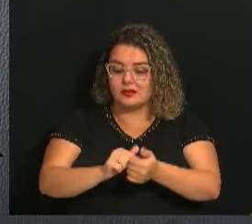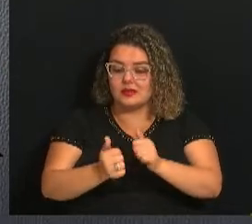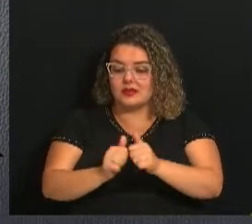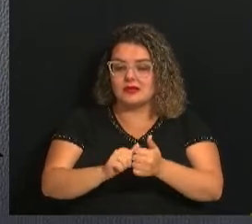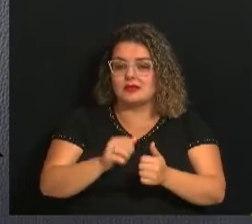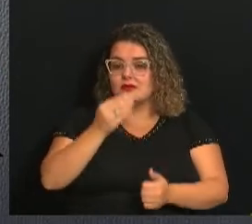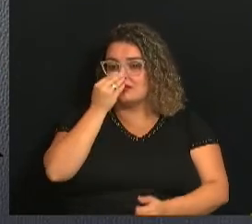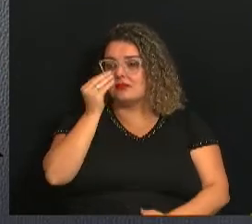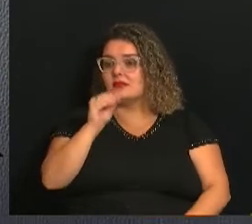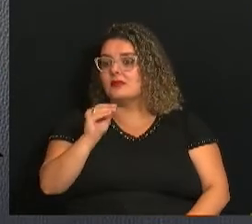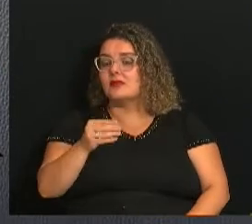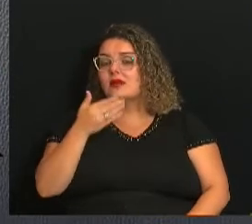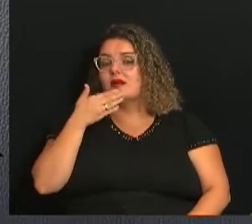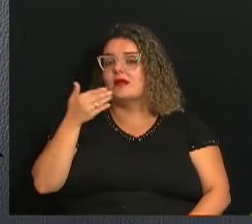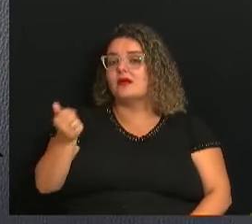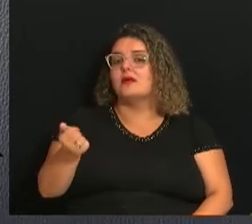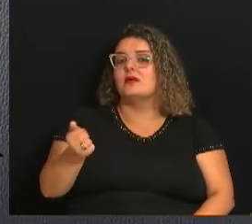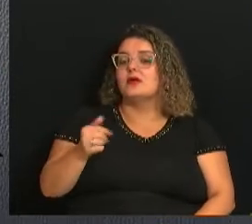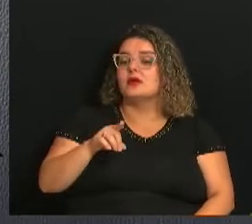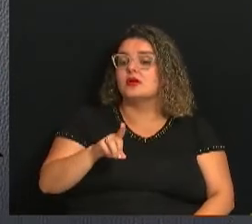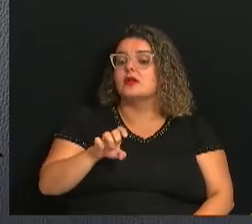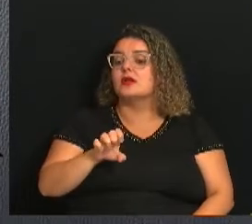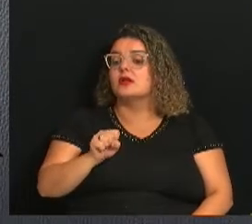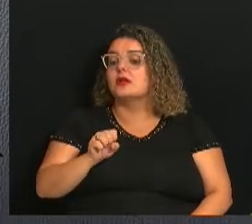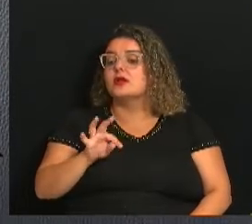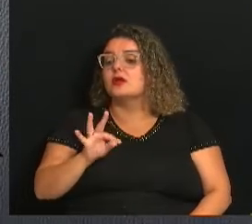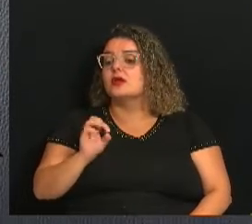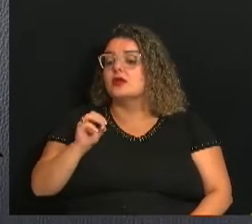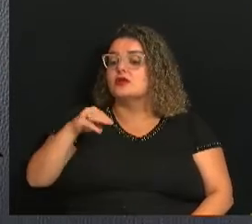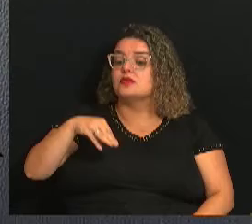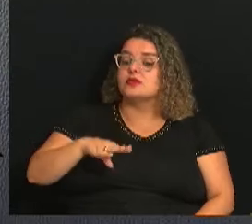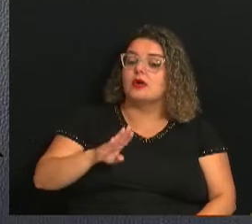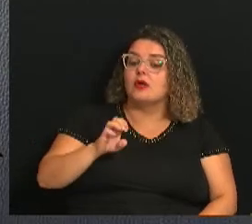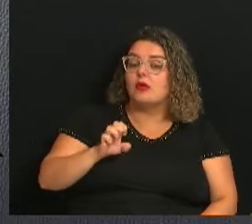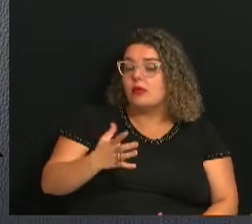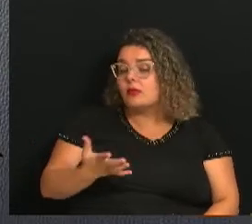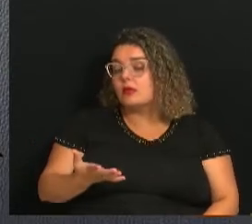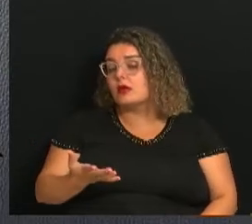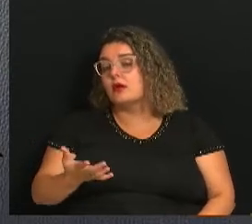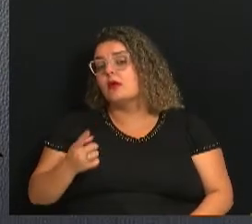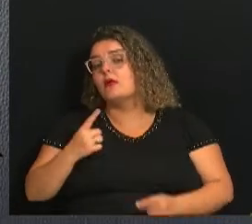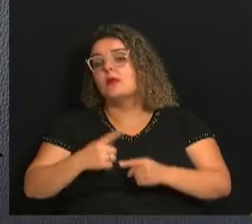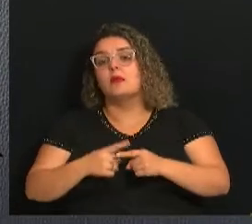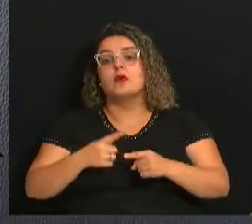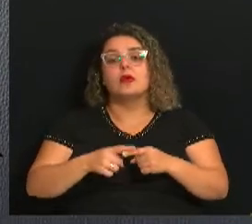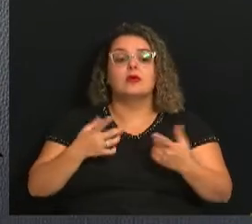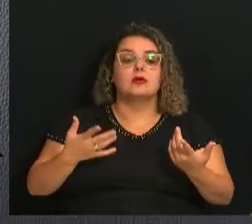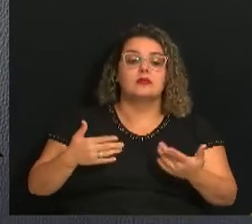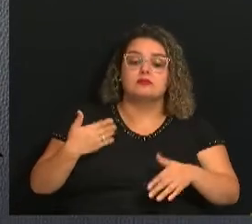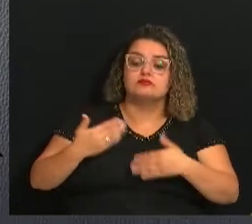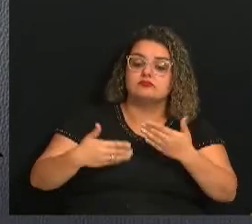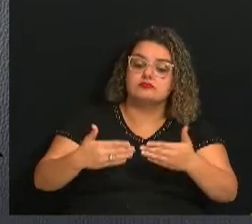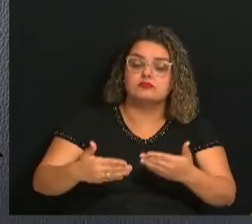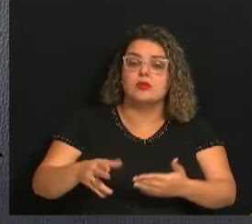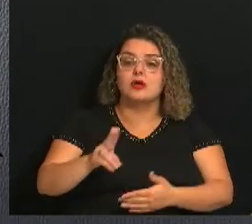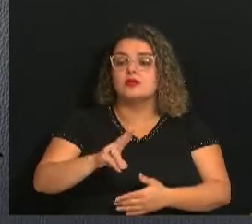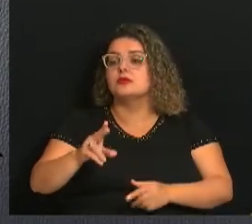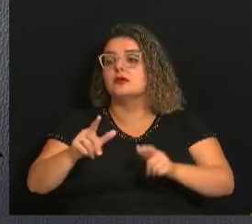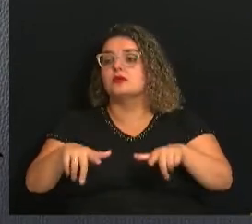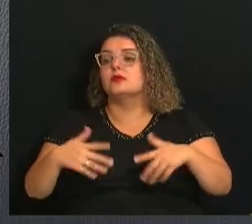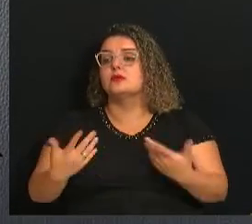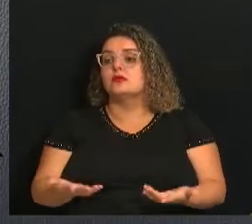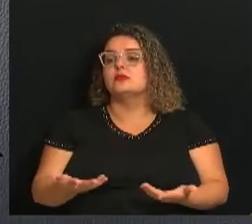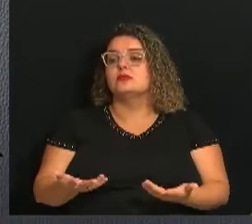melhor mesmo que destombe. Melhor mesmo que destombe, porque aí vai vir recurso. Então,